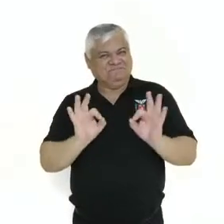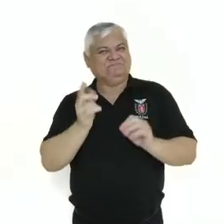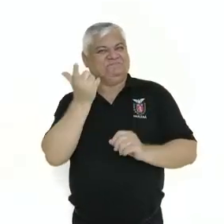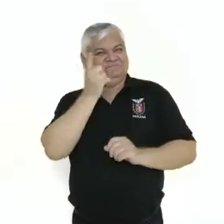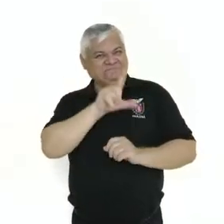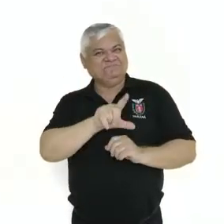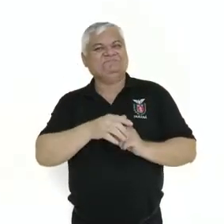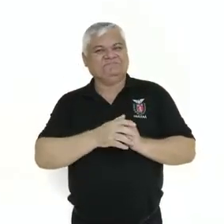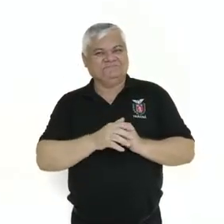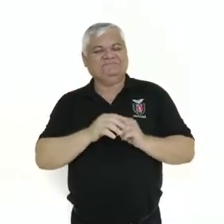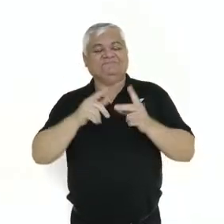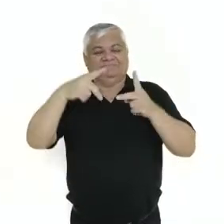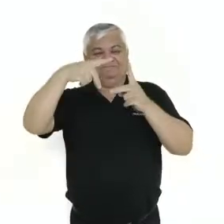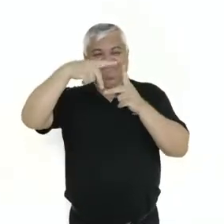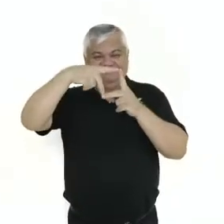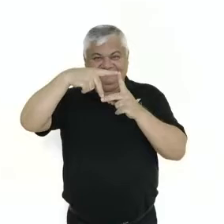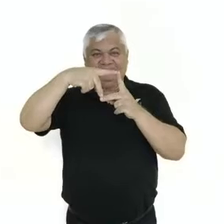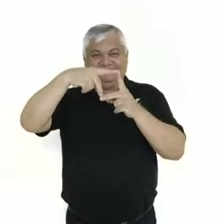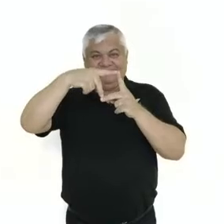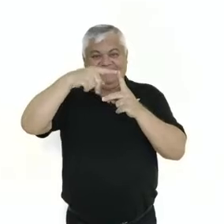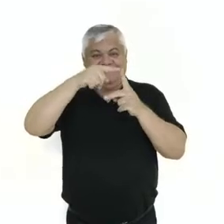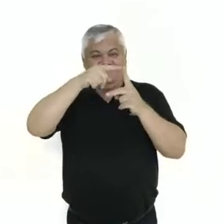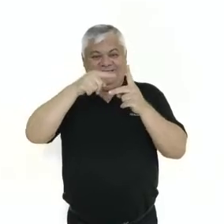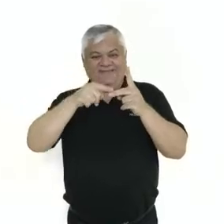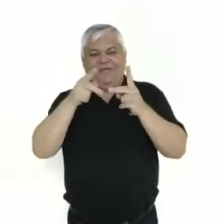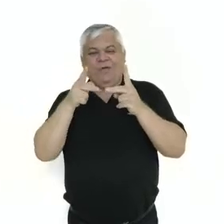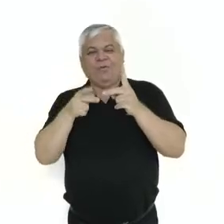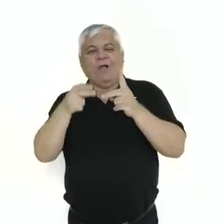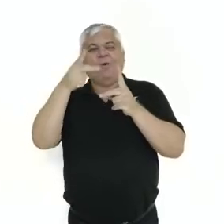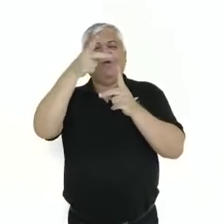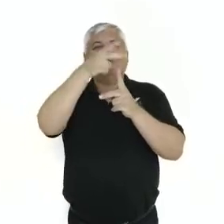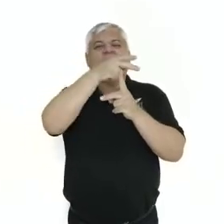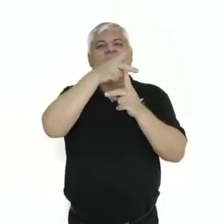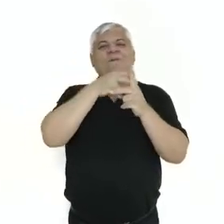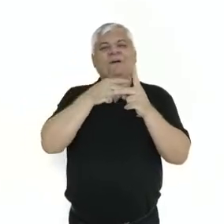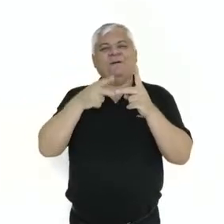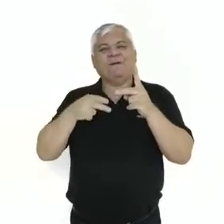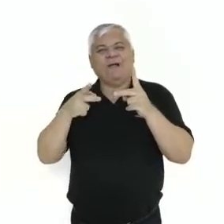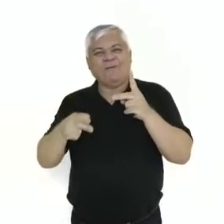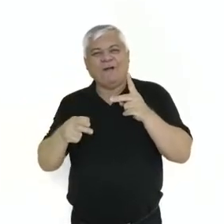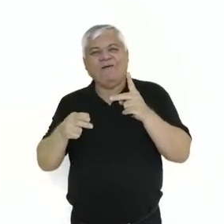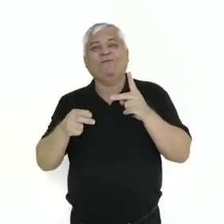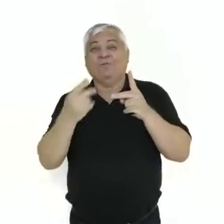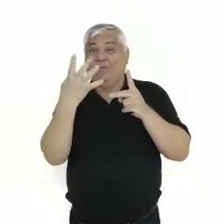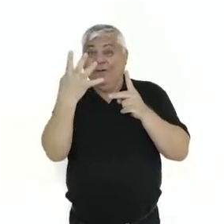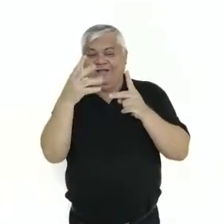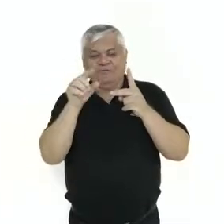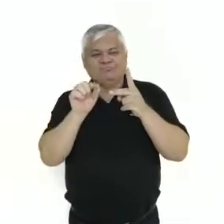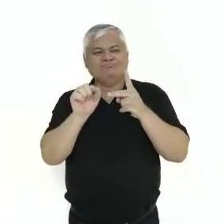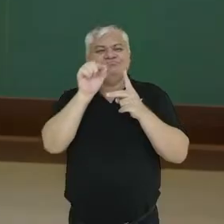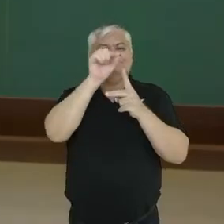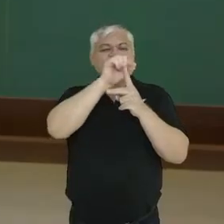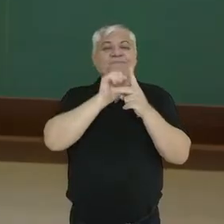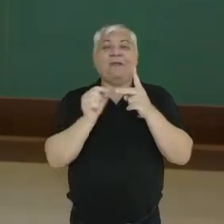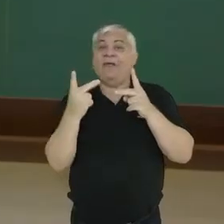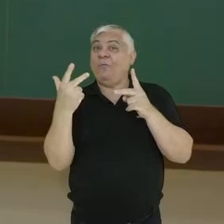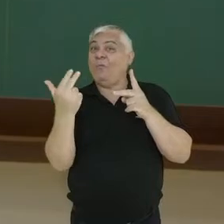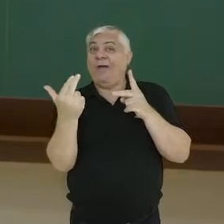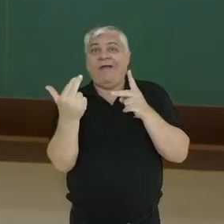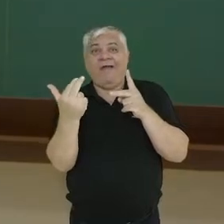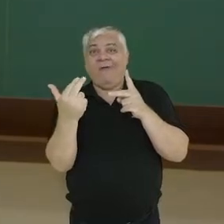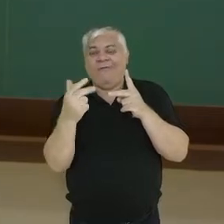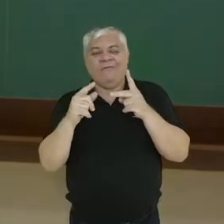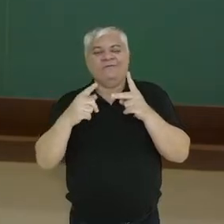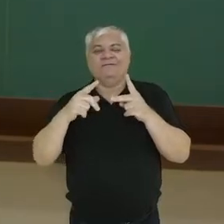definição de um quadrado é um quadrilátero que tem os 4 lados com a mesma medida e os 4 ângulos retos. Então, é 90